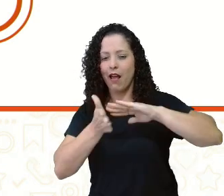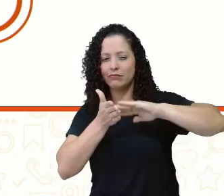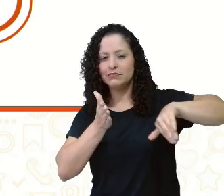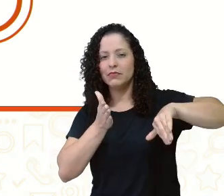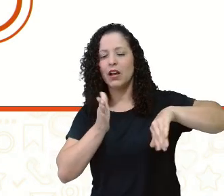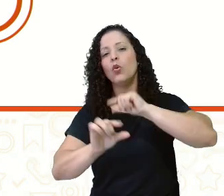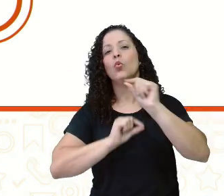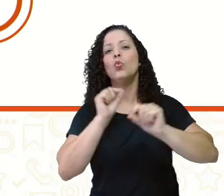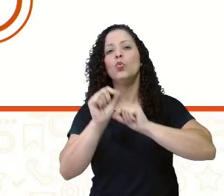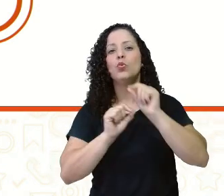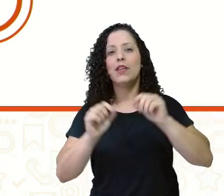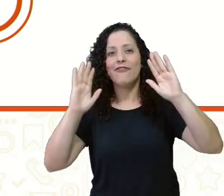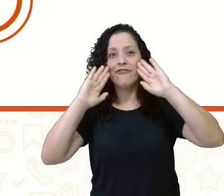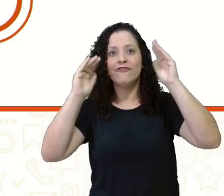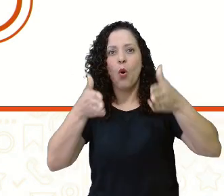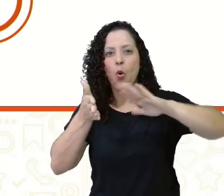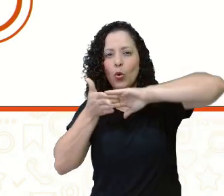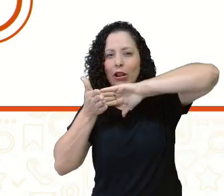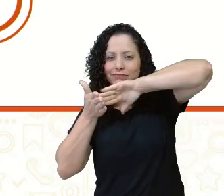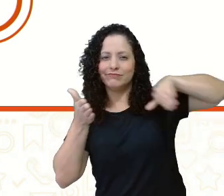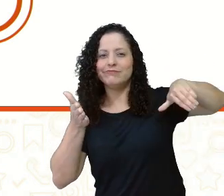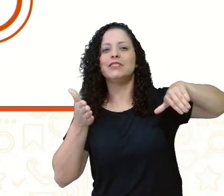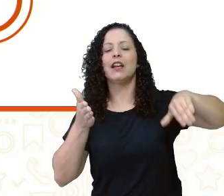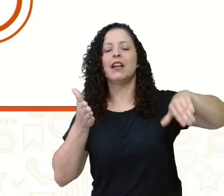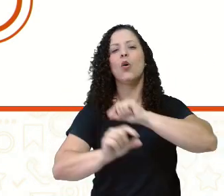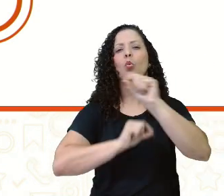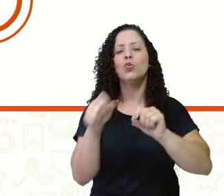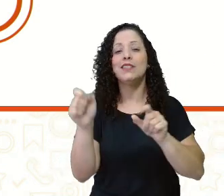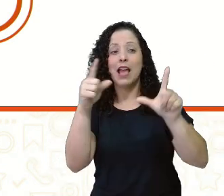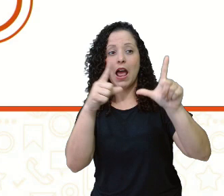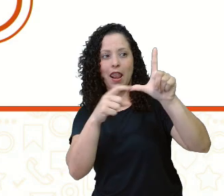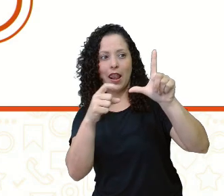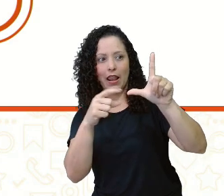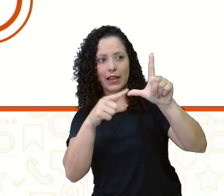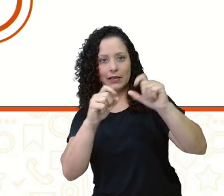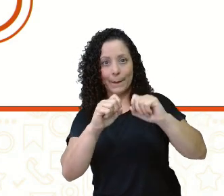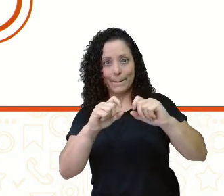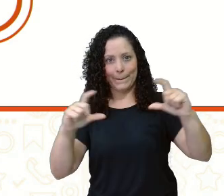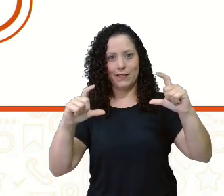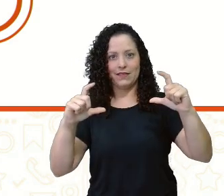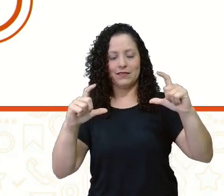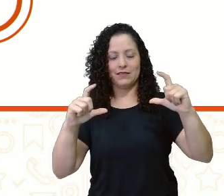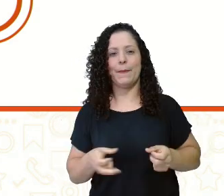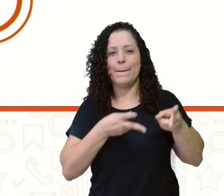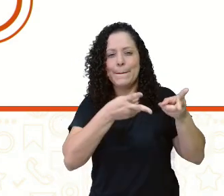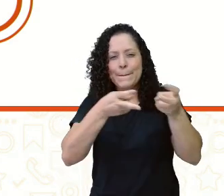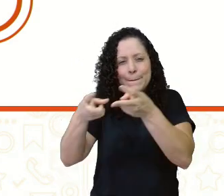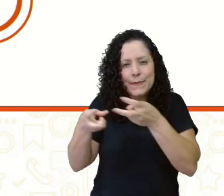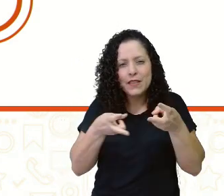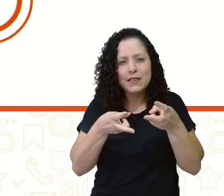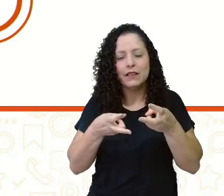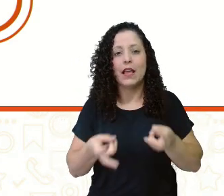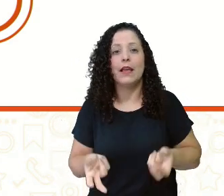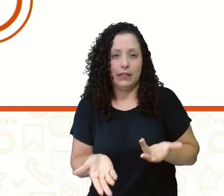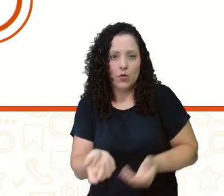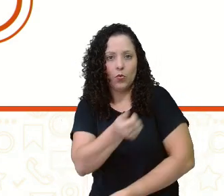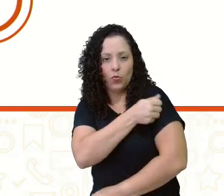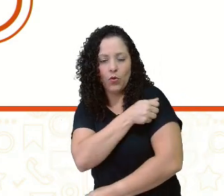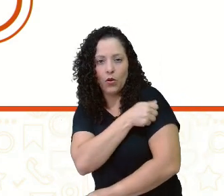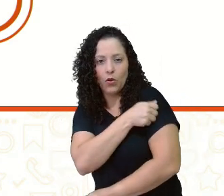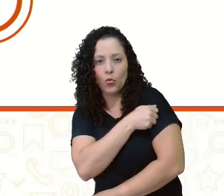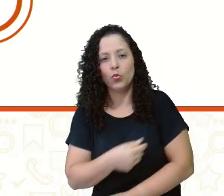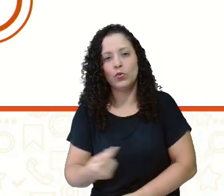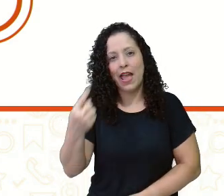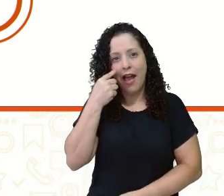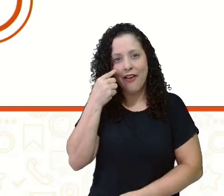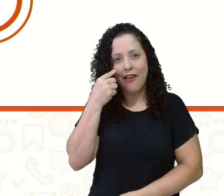evidência do que a gente precisa mostrar, da letra que precisa aparecer para ser percebida pelo estudante com baixa visão, E aí